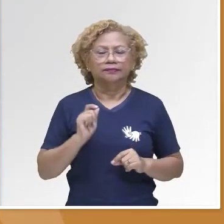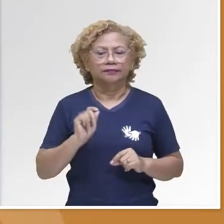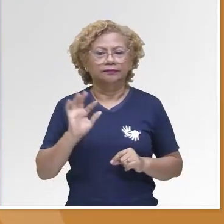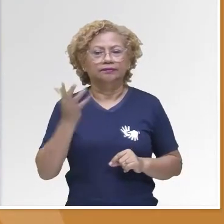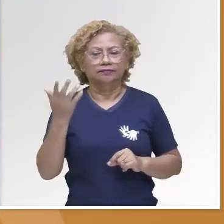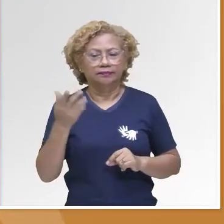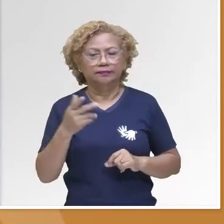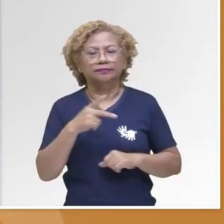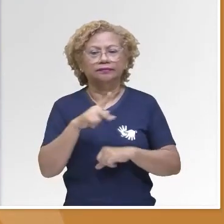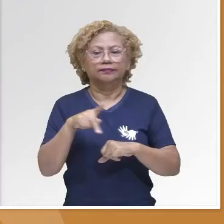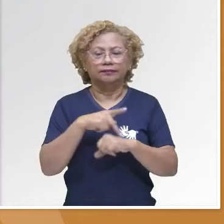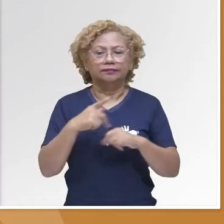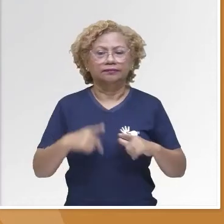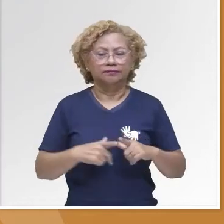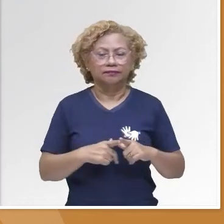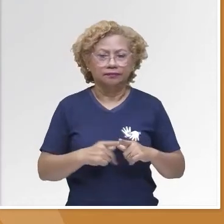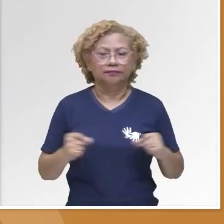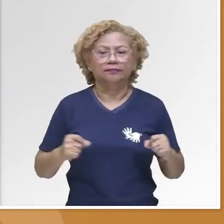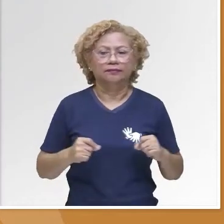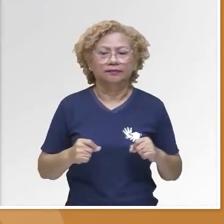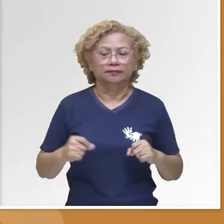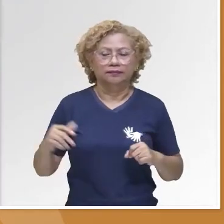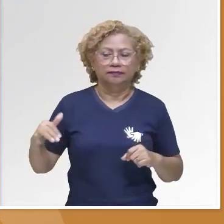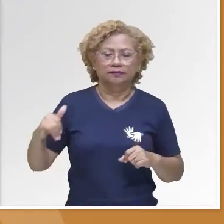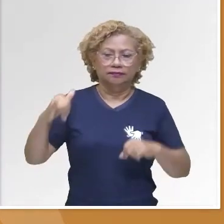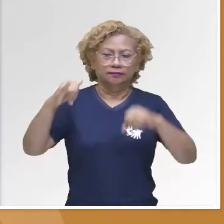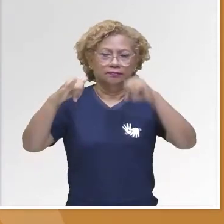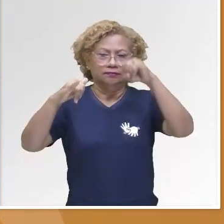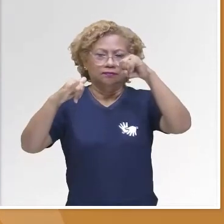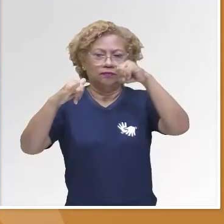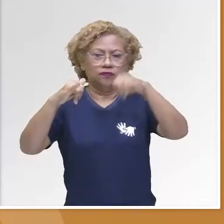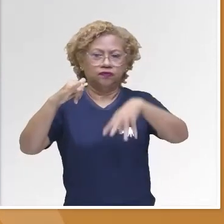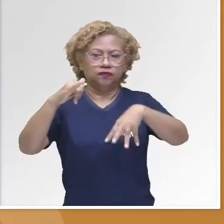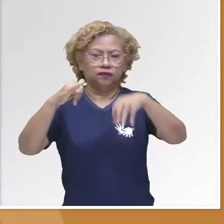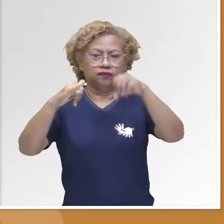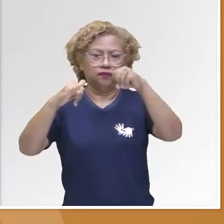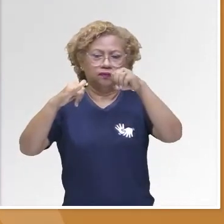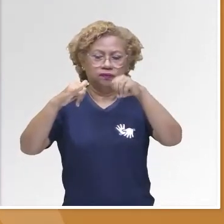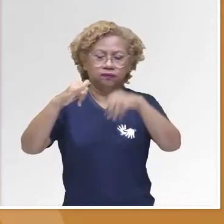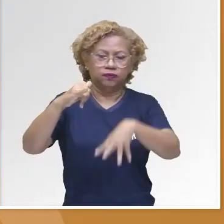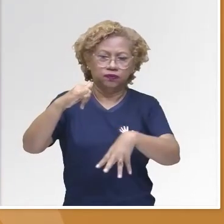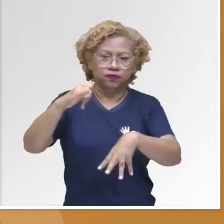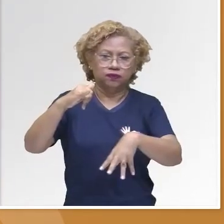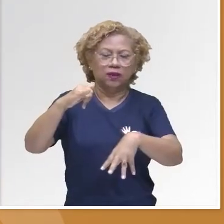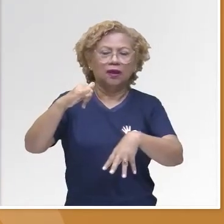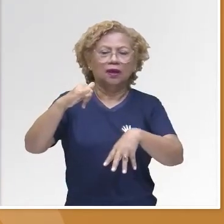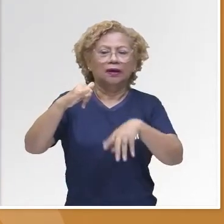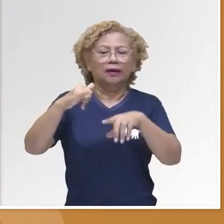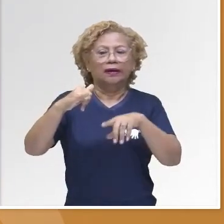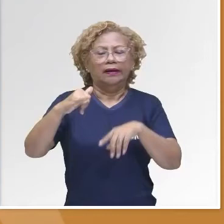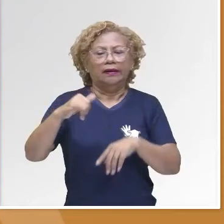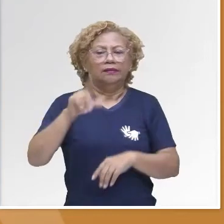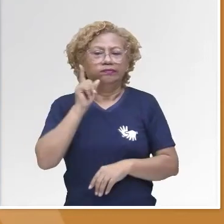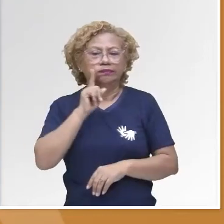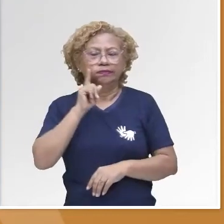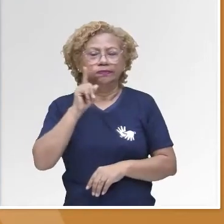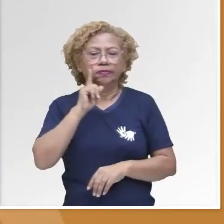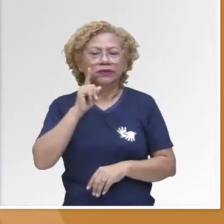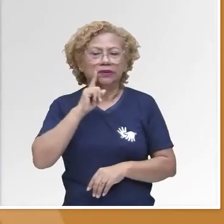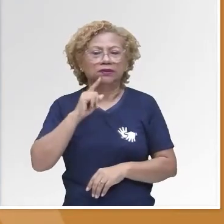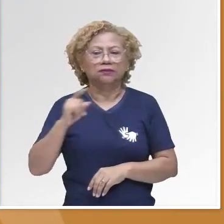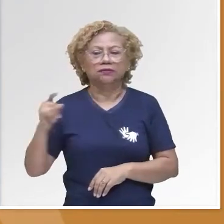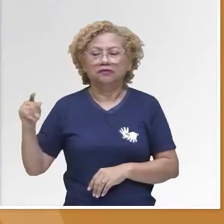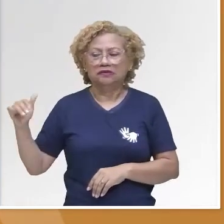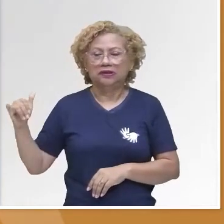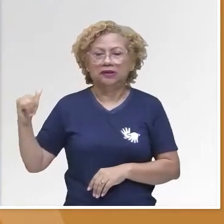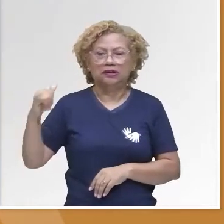acontece? O Japão acaba atacando a base de Pearl Harbor, né, nos Estados Unidos. Estados Unidos não deixa barato,